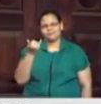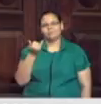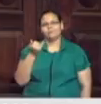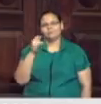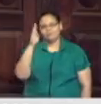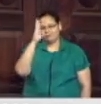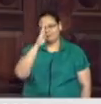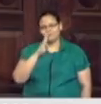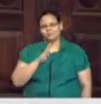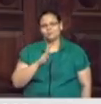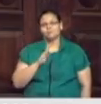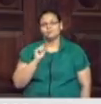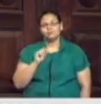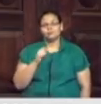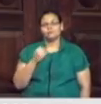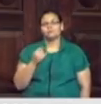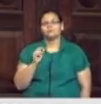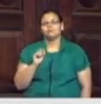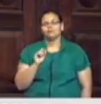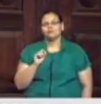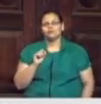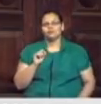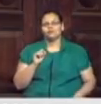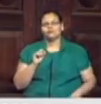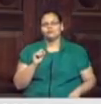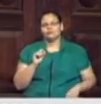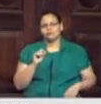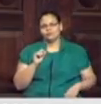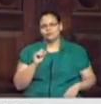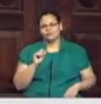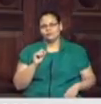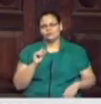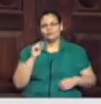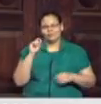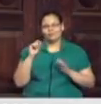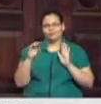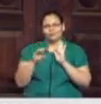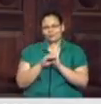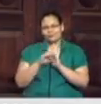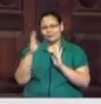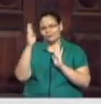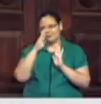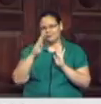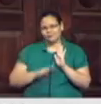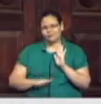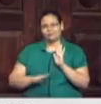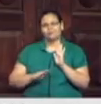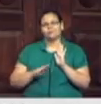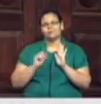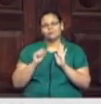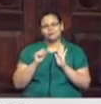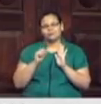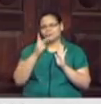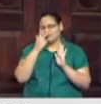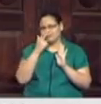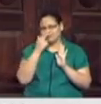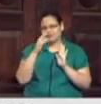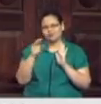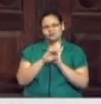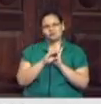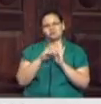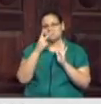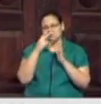tenho chamado de desfazimento do tecido institucional no Brasil, como se o tecido institucional estivesse se